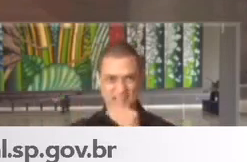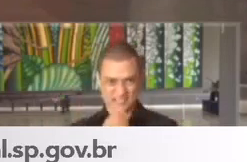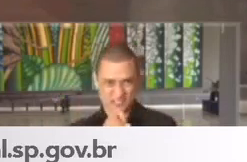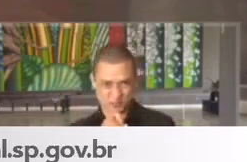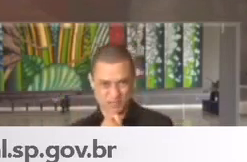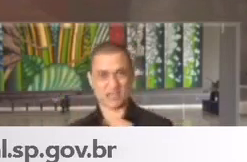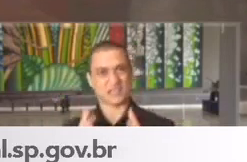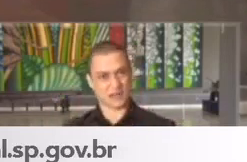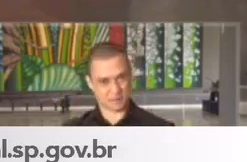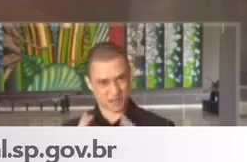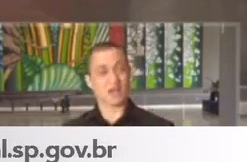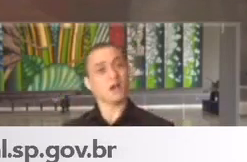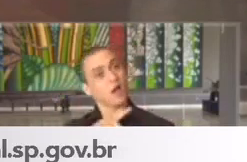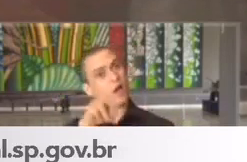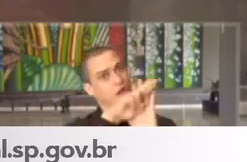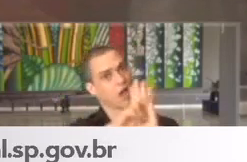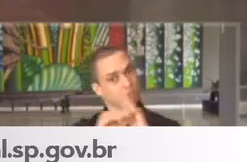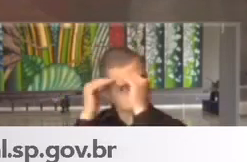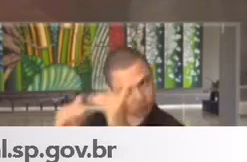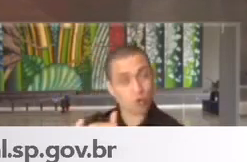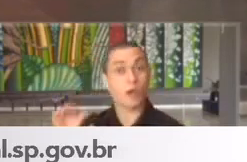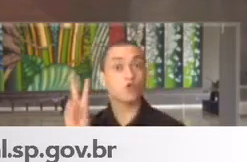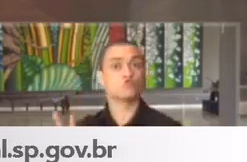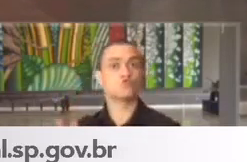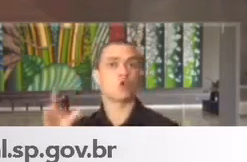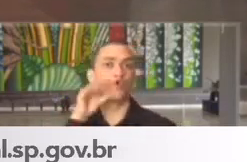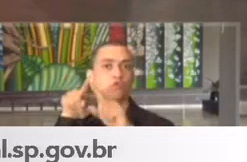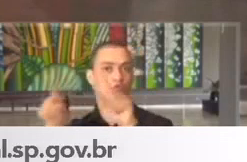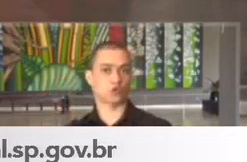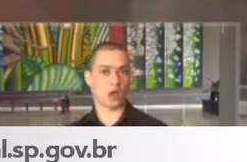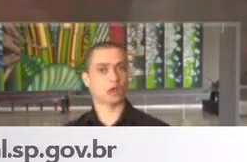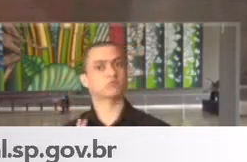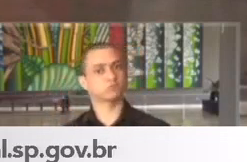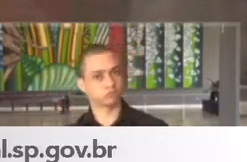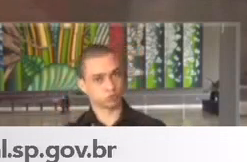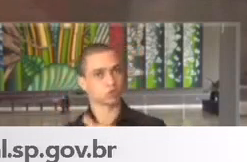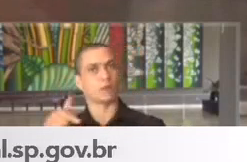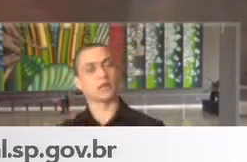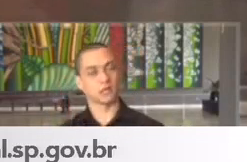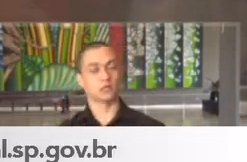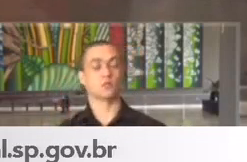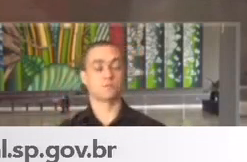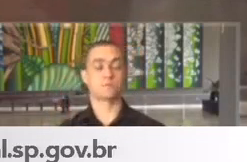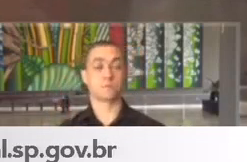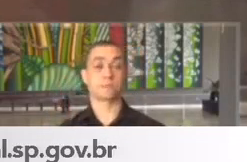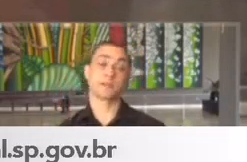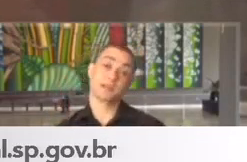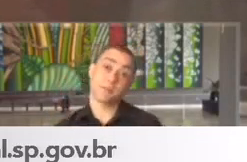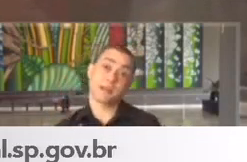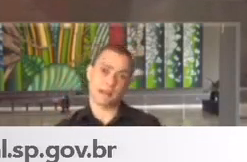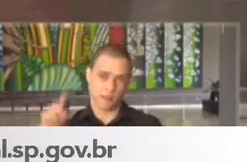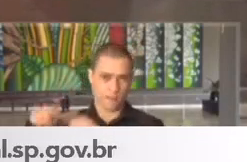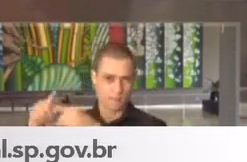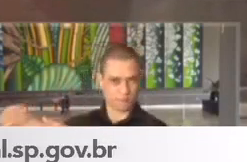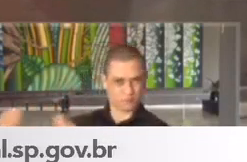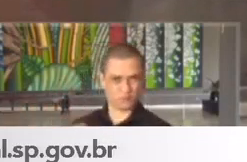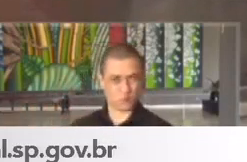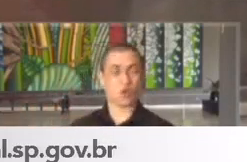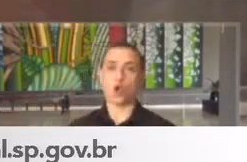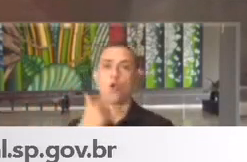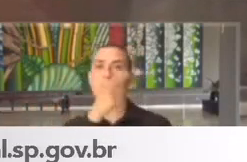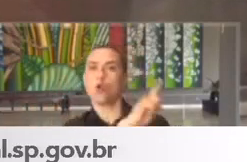segurança sanitária para proteger os seus funcionários, protegerem os seus colaboradores e os seus fornecedores e também aqueles que